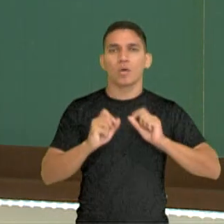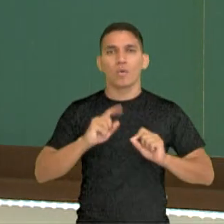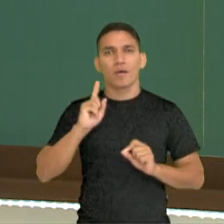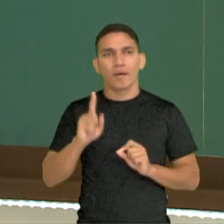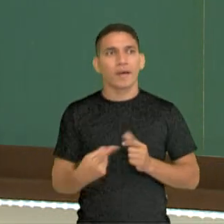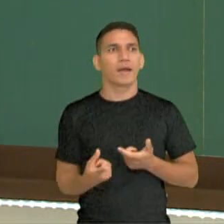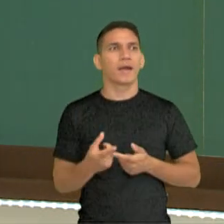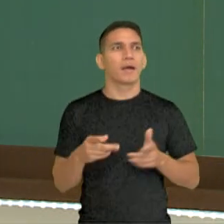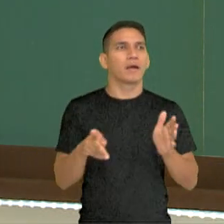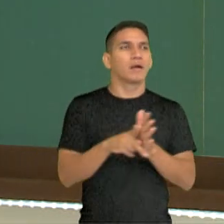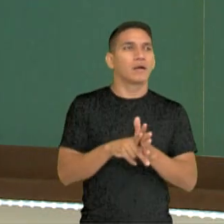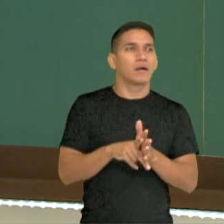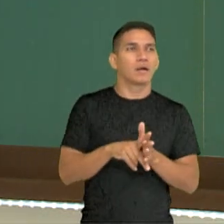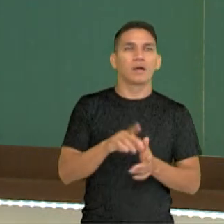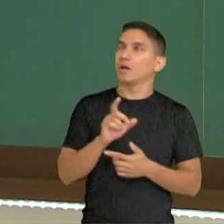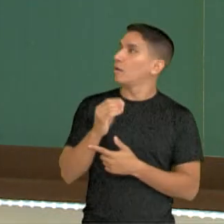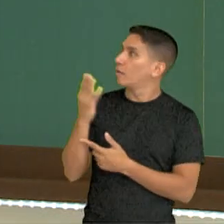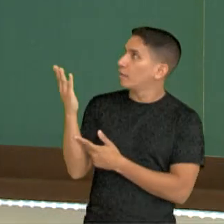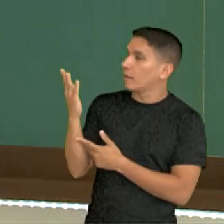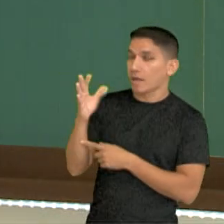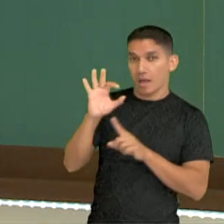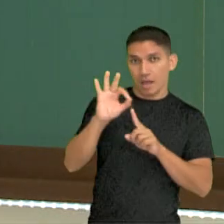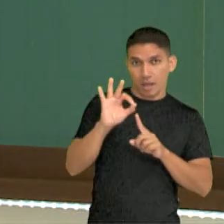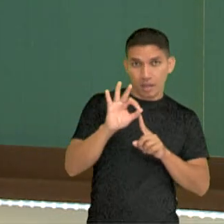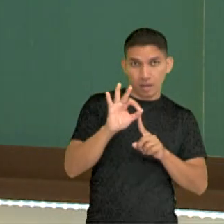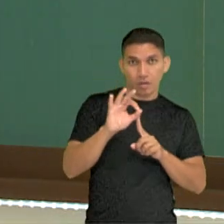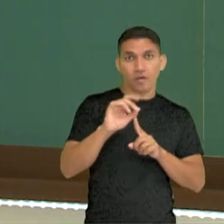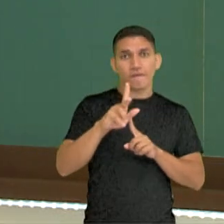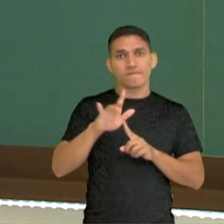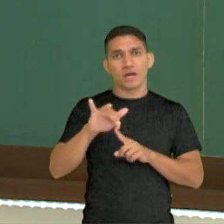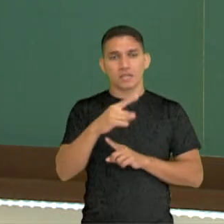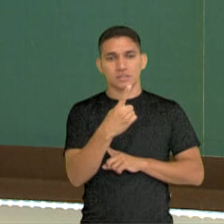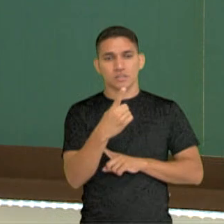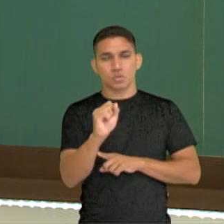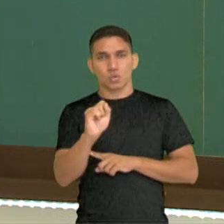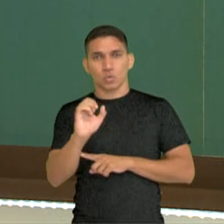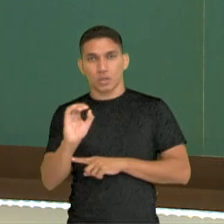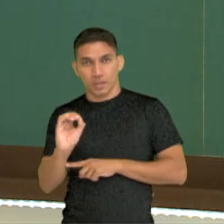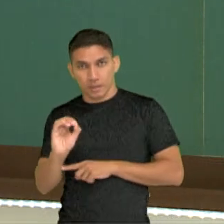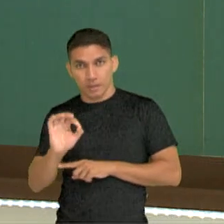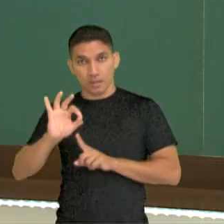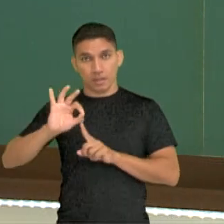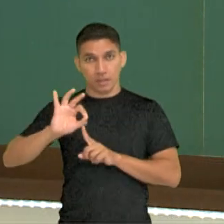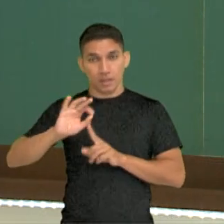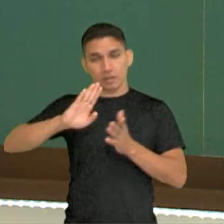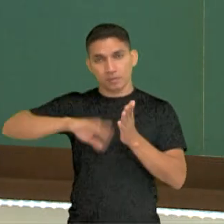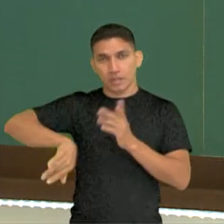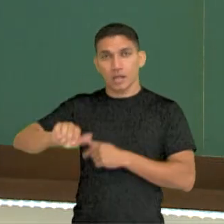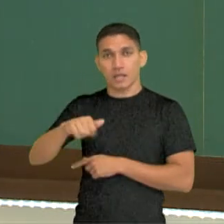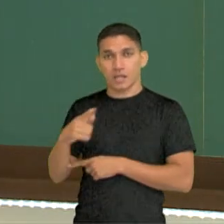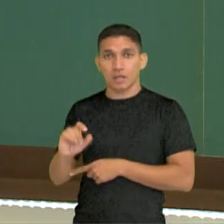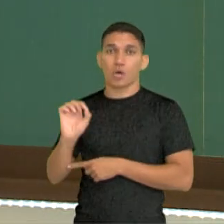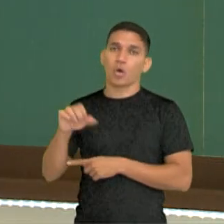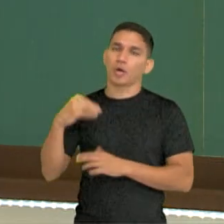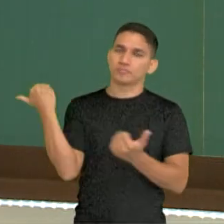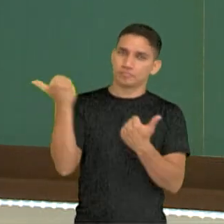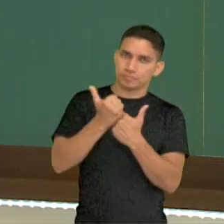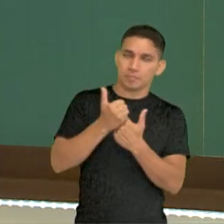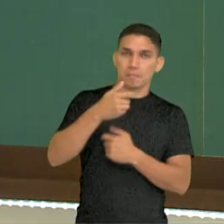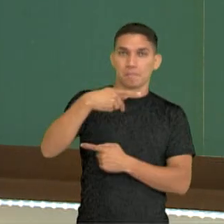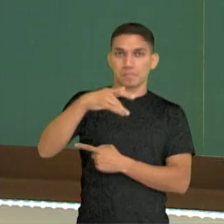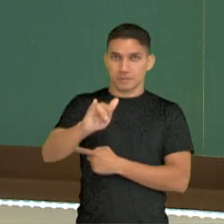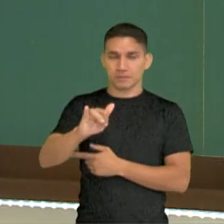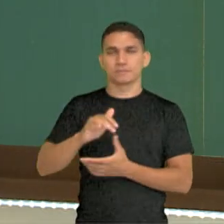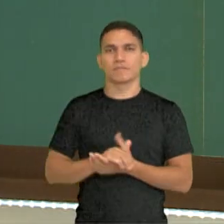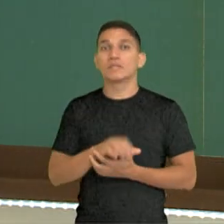Se ele estiver em graus, o ângulo menos 180, mas se estiver em radianos, substituímos o 180 por π. E se